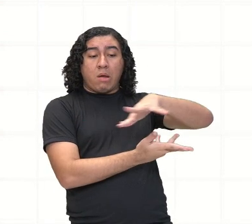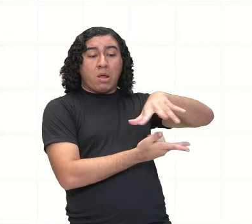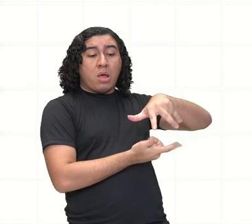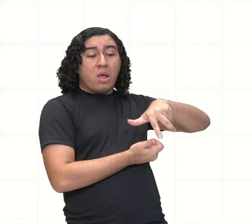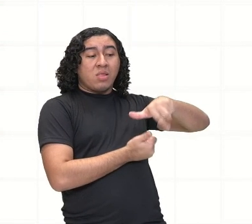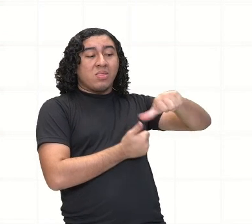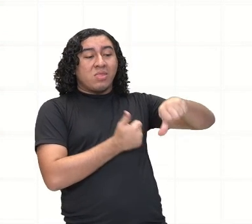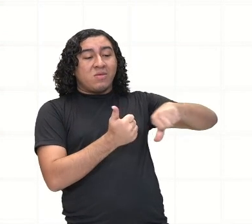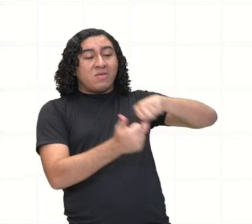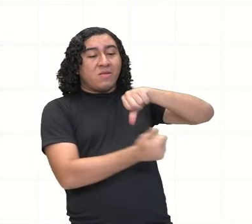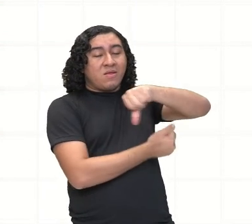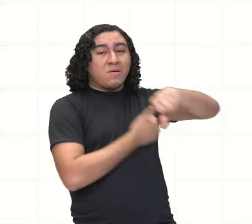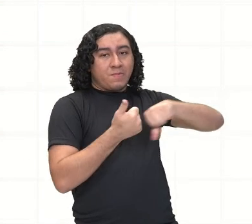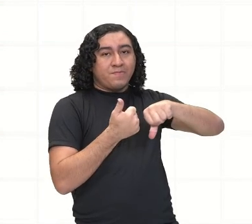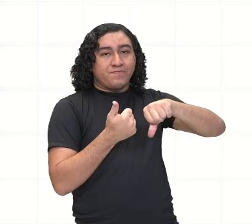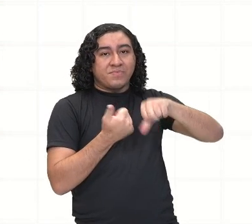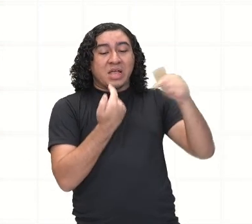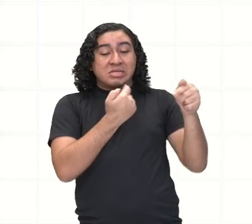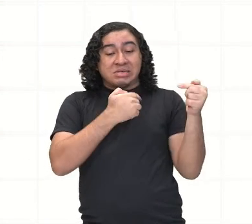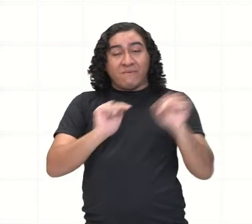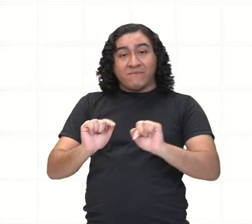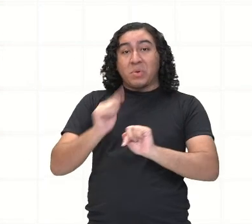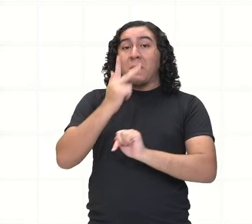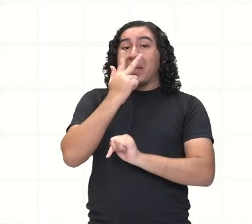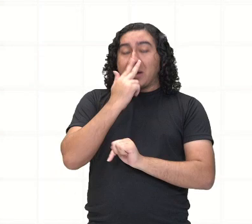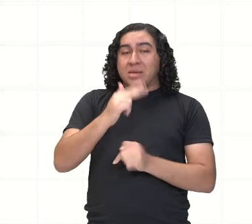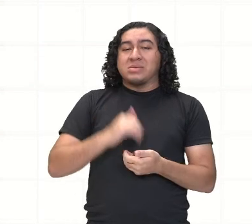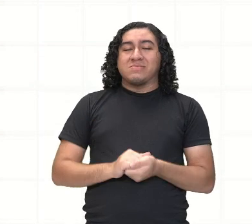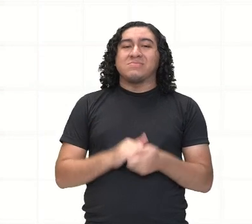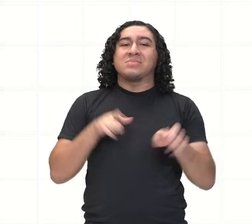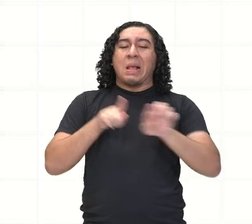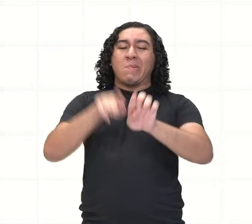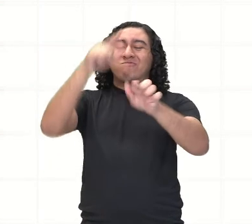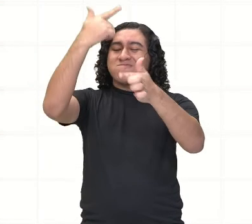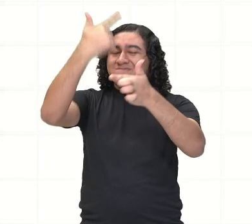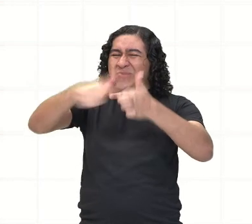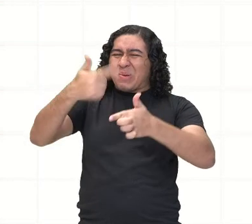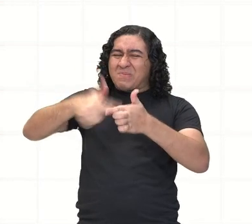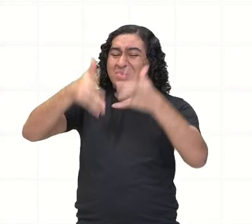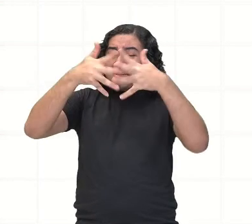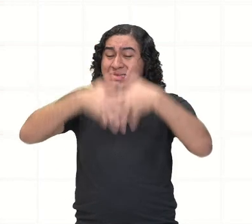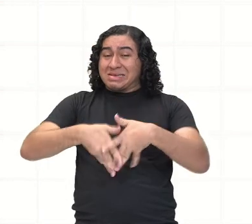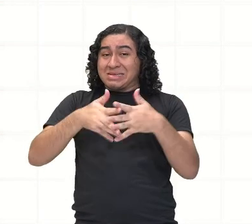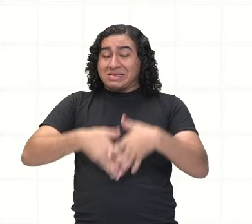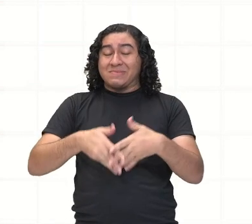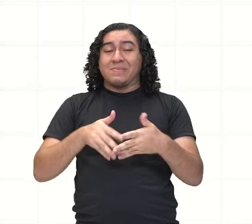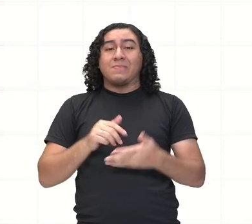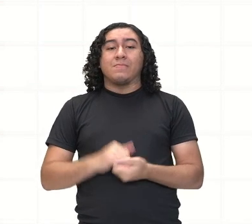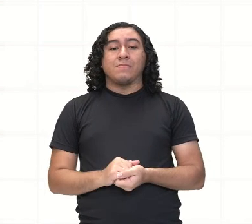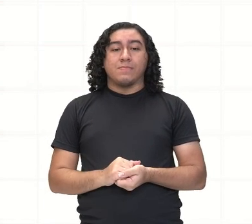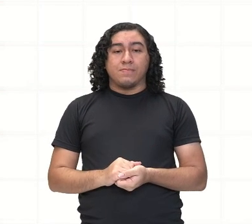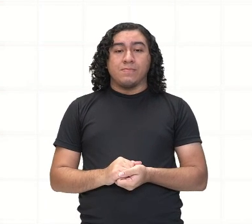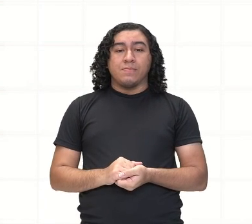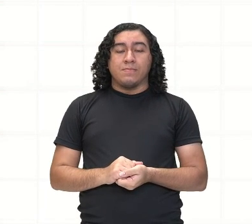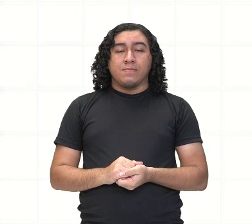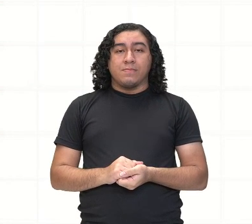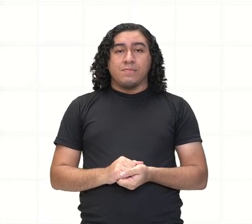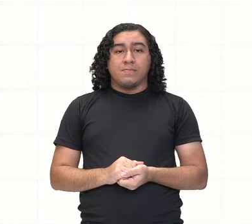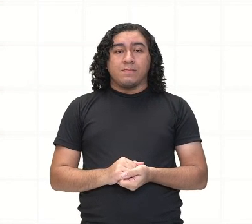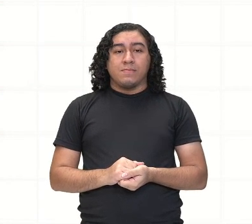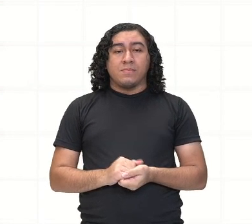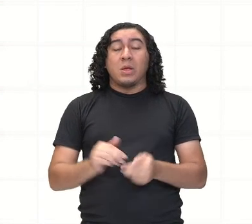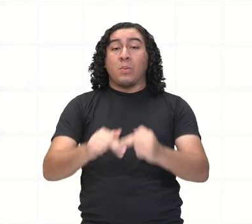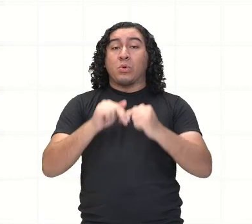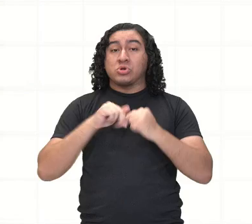um desafiador cenário, em um verdadeiro inferno e uma provação dolorosa. É por isso que a gente iniciou